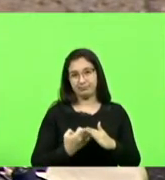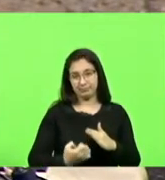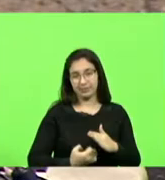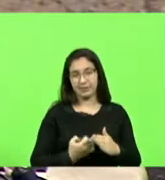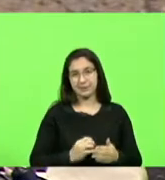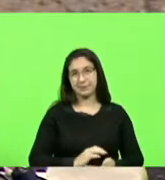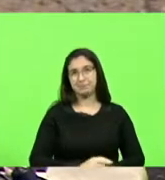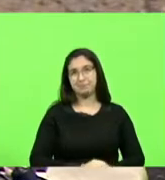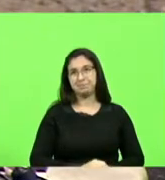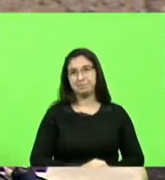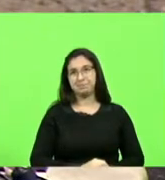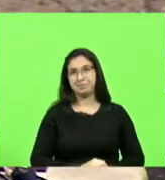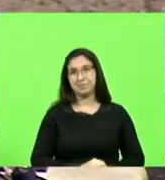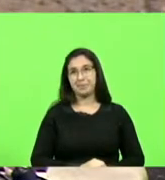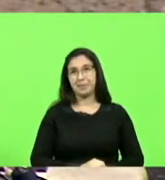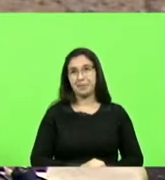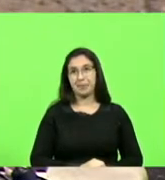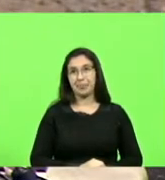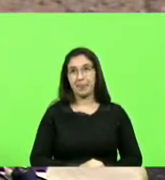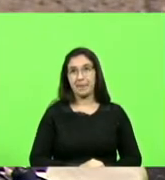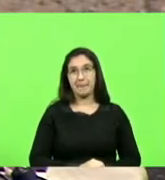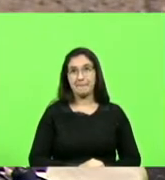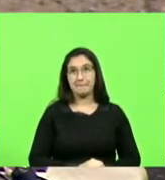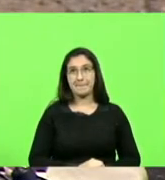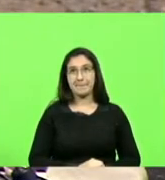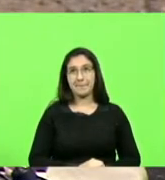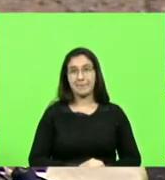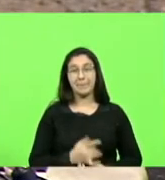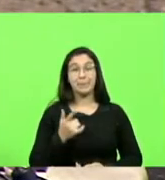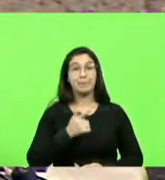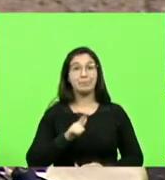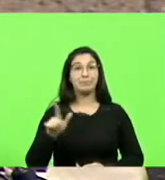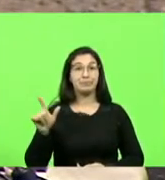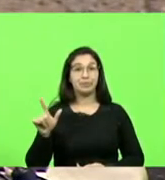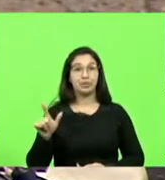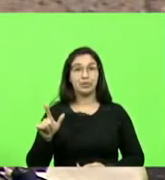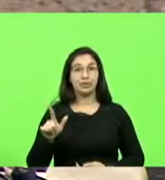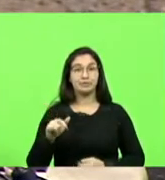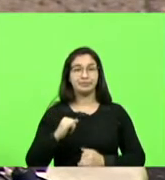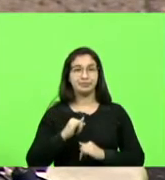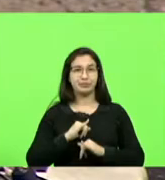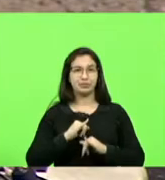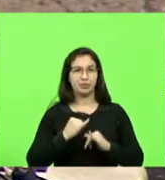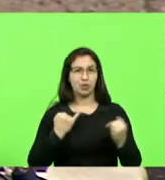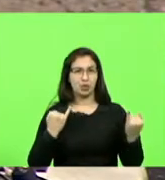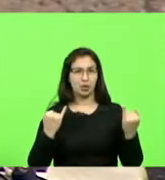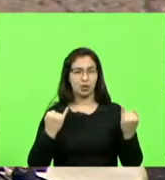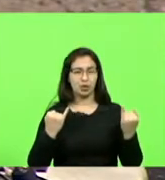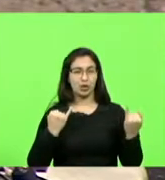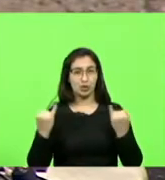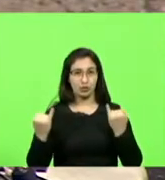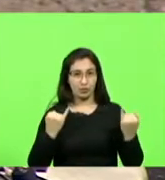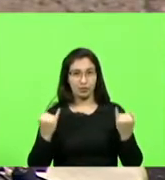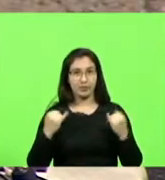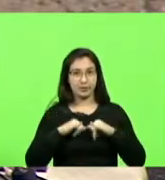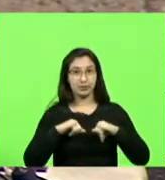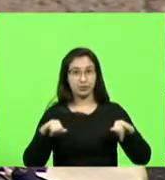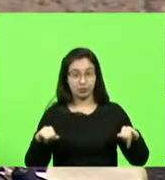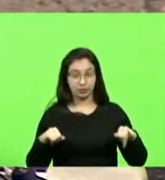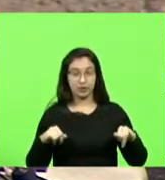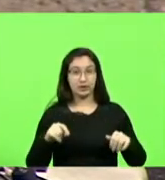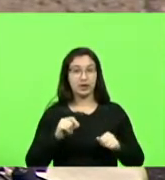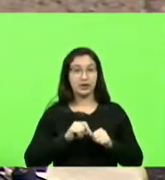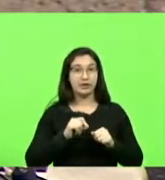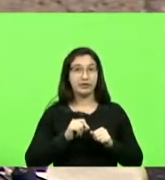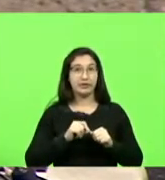por esse possível favorecimento. E saiu uma notícia agora, muito bem feita